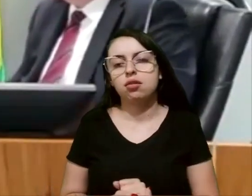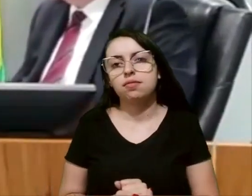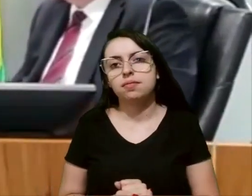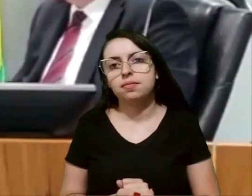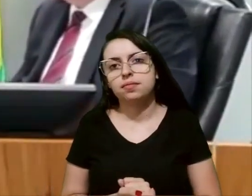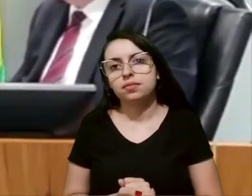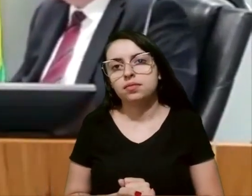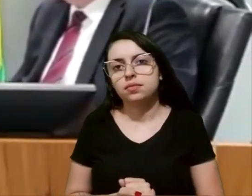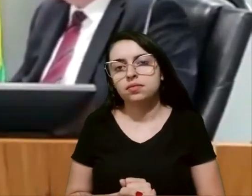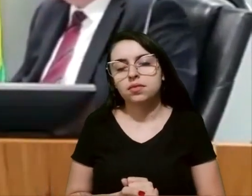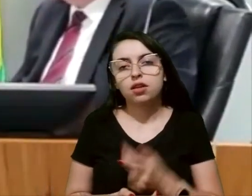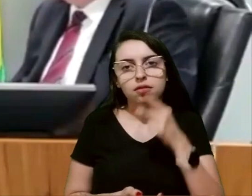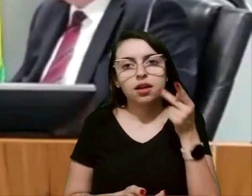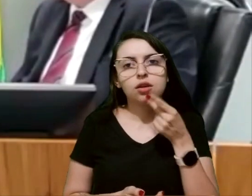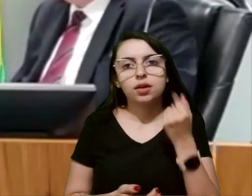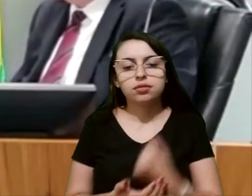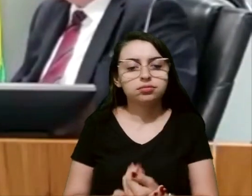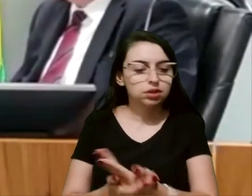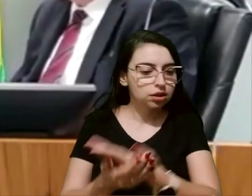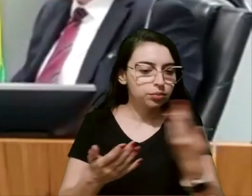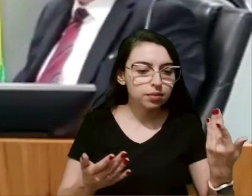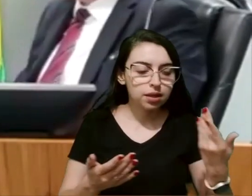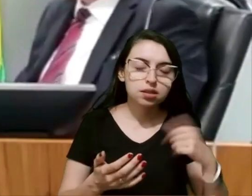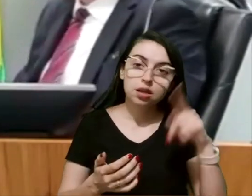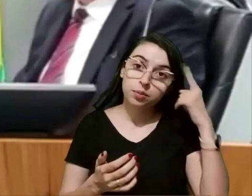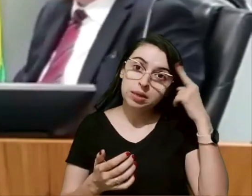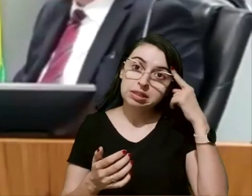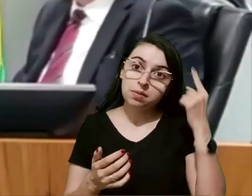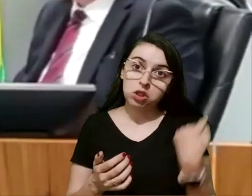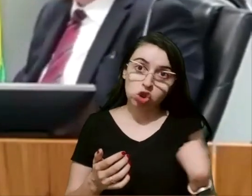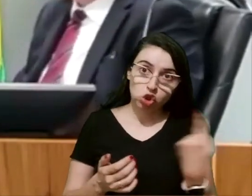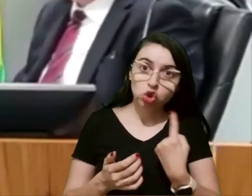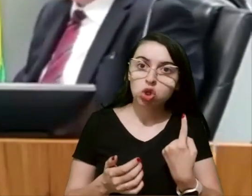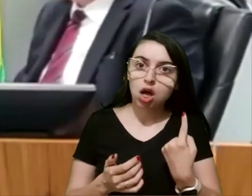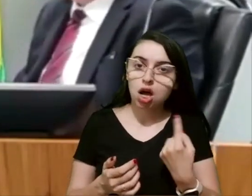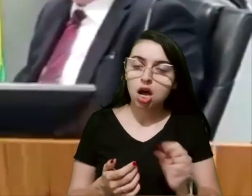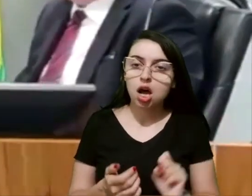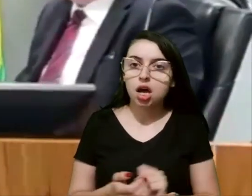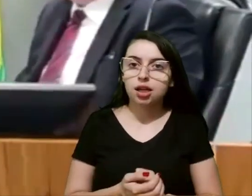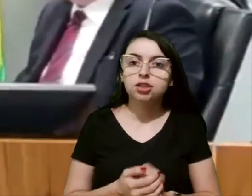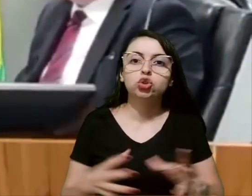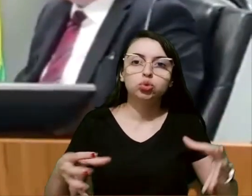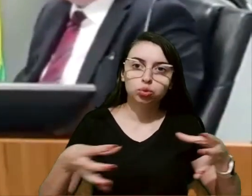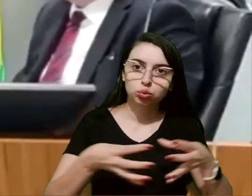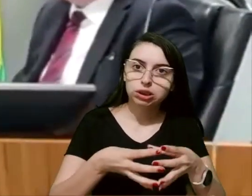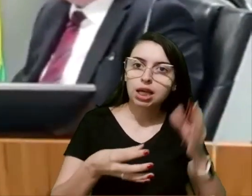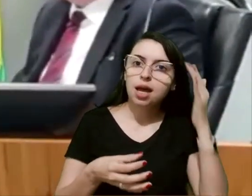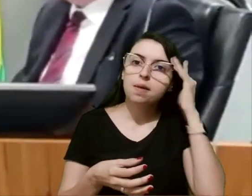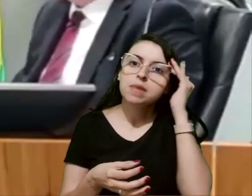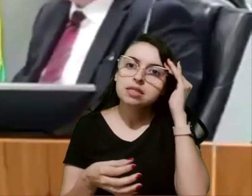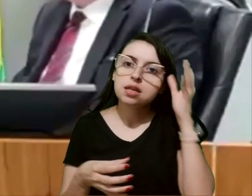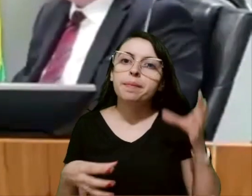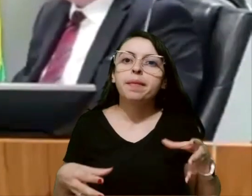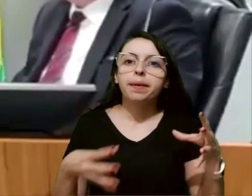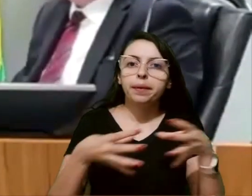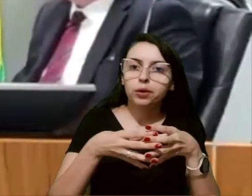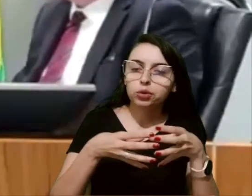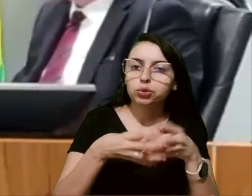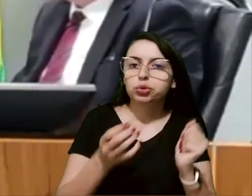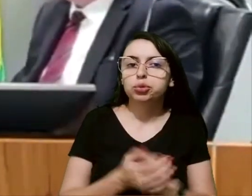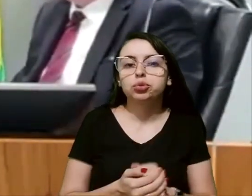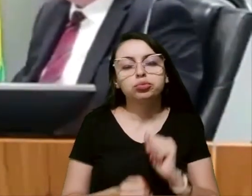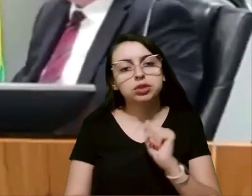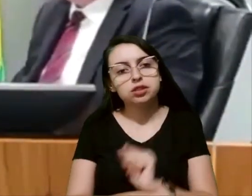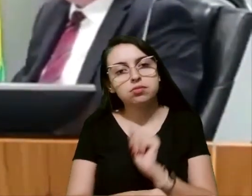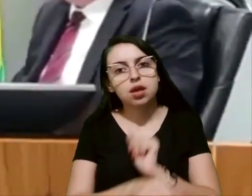definição, como, o senhor bem colocou, doutor Nino, de abrir mão da sua posição individual e falar: "Bom, agora a gente tem uma posição institucional", ou não, se essa discussão é uma discussão